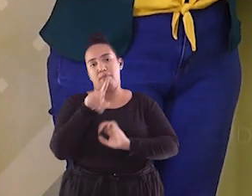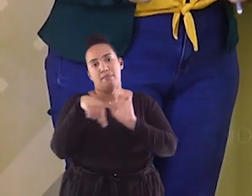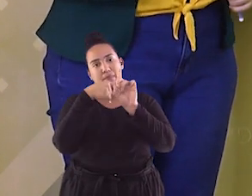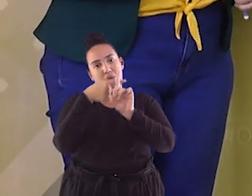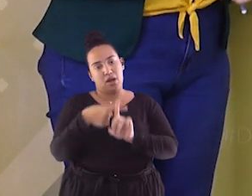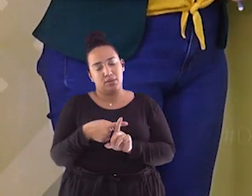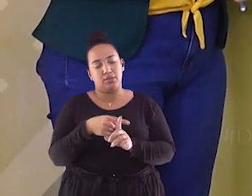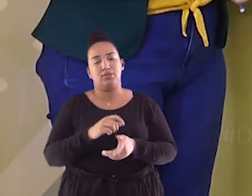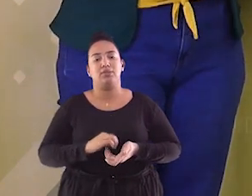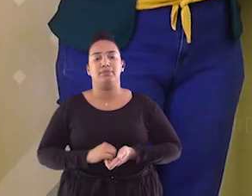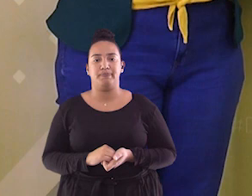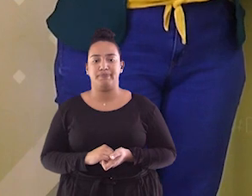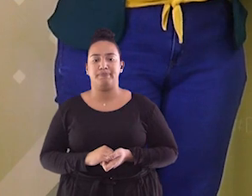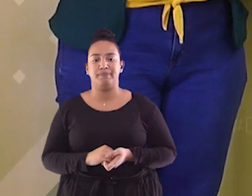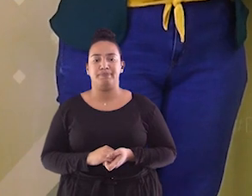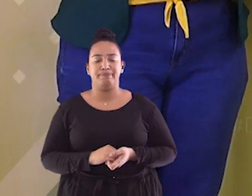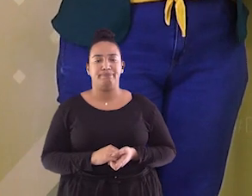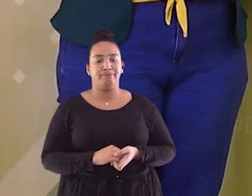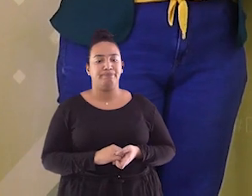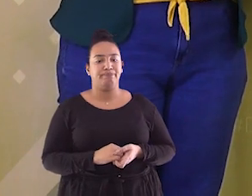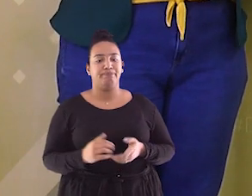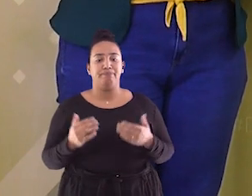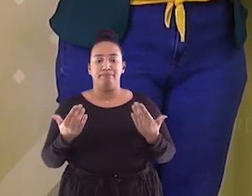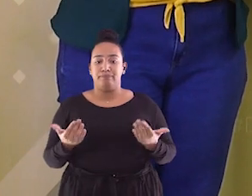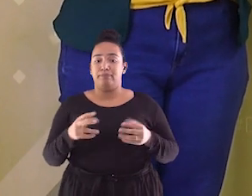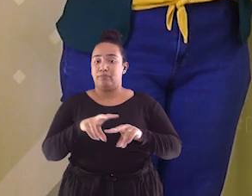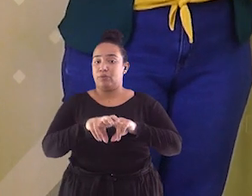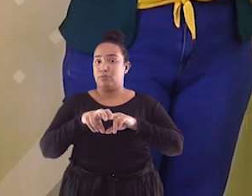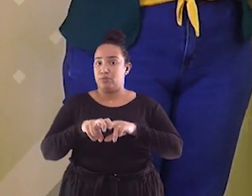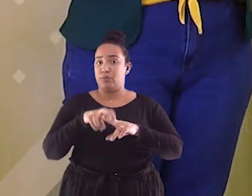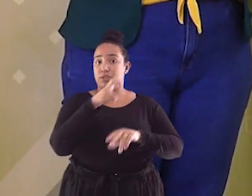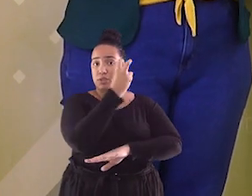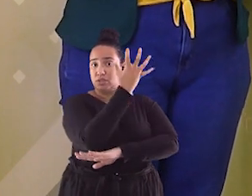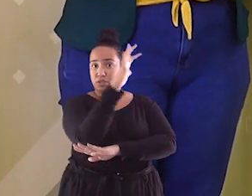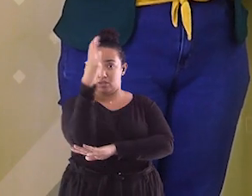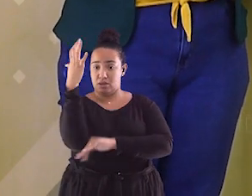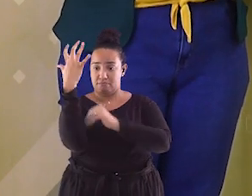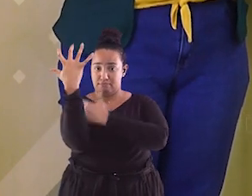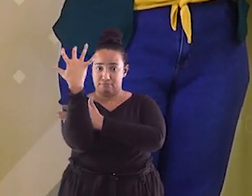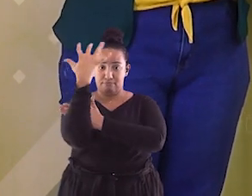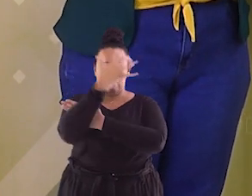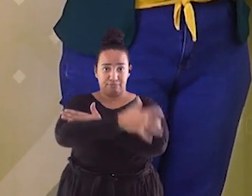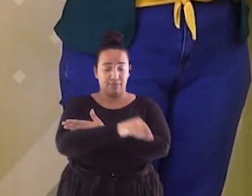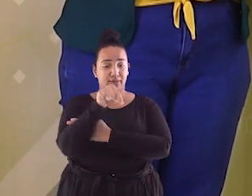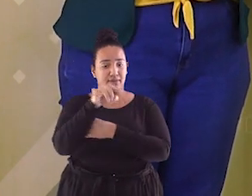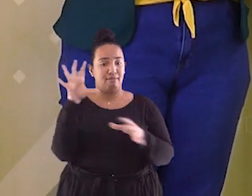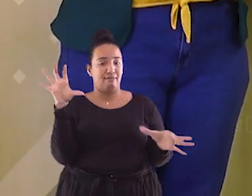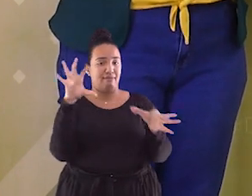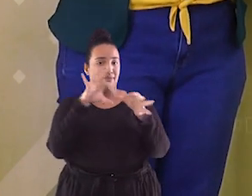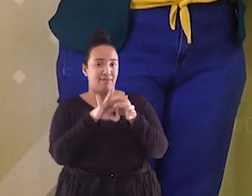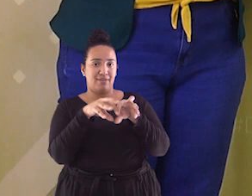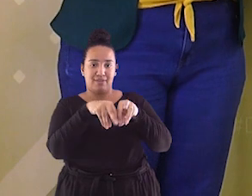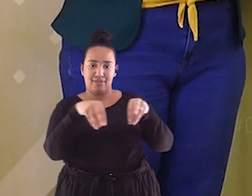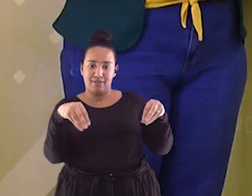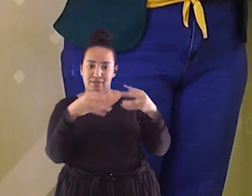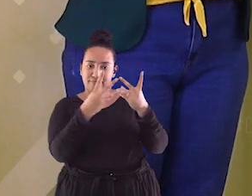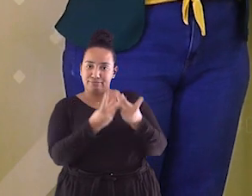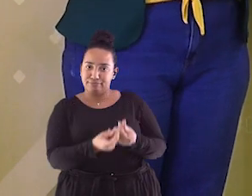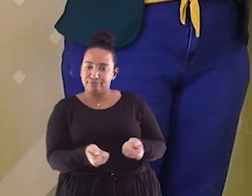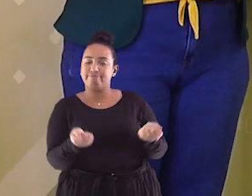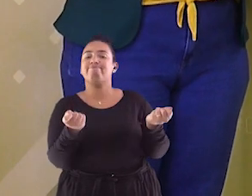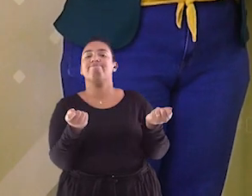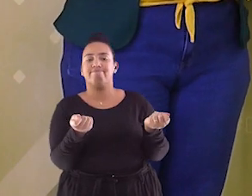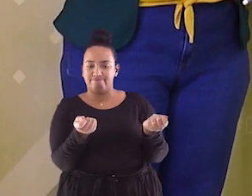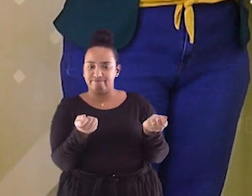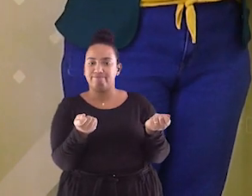dos espaços. Por isso, o desmatamento está ligado diretamente à situação da erosão, entendeu? Pois